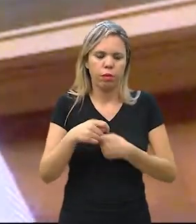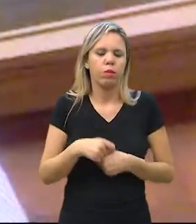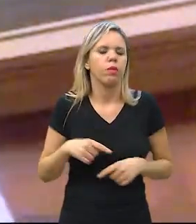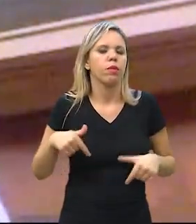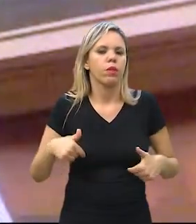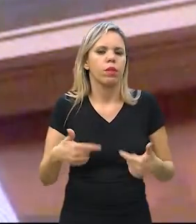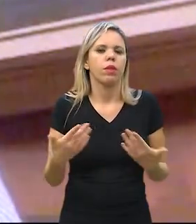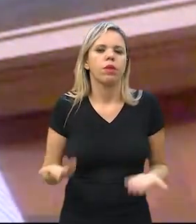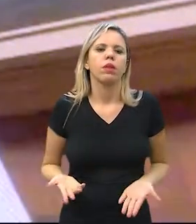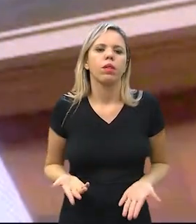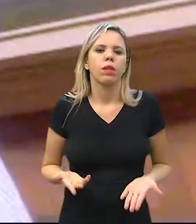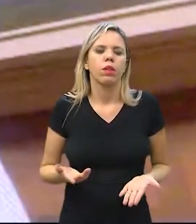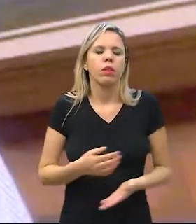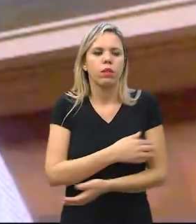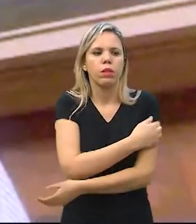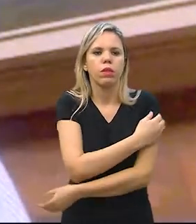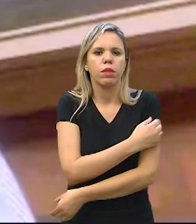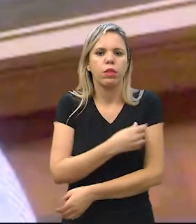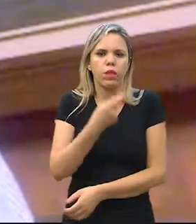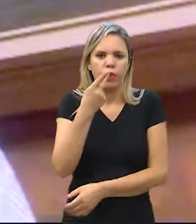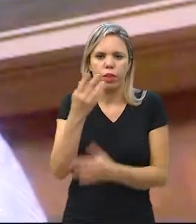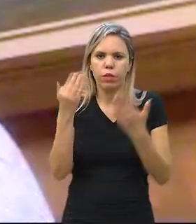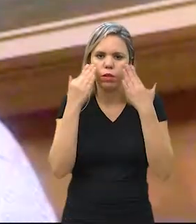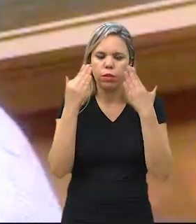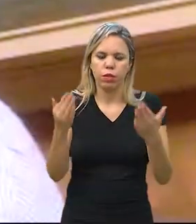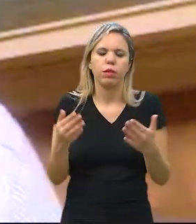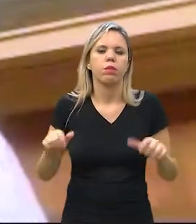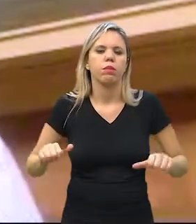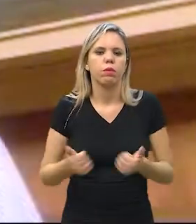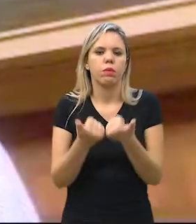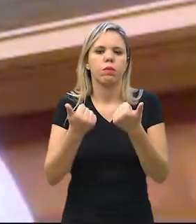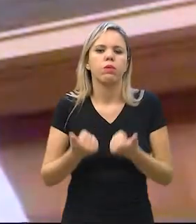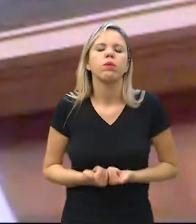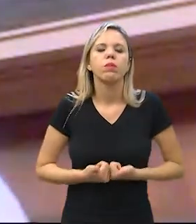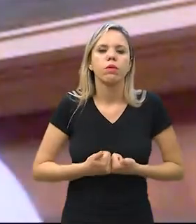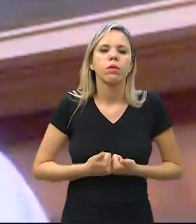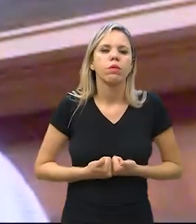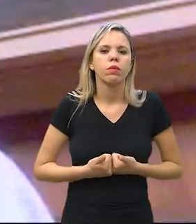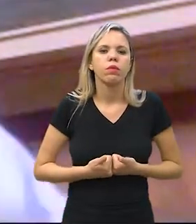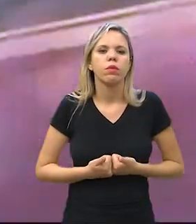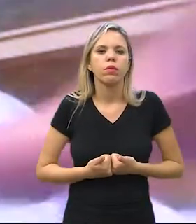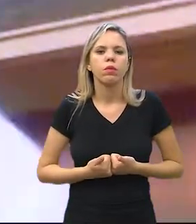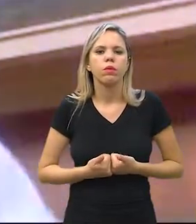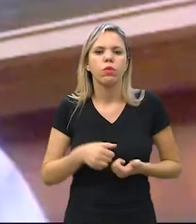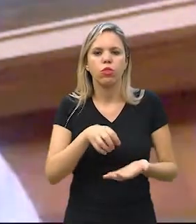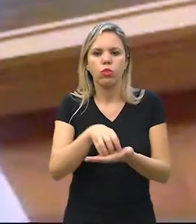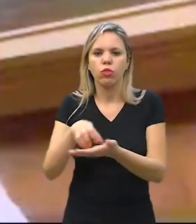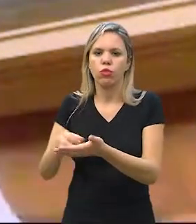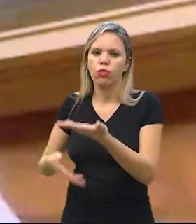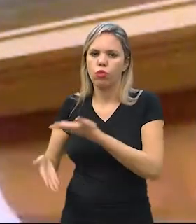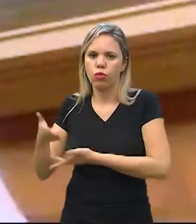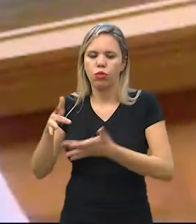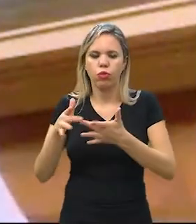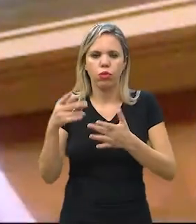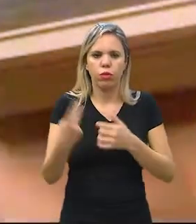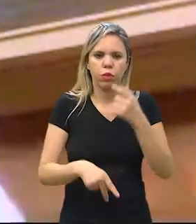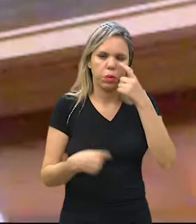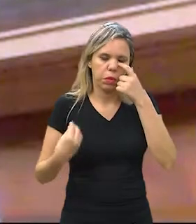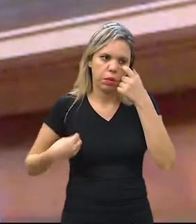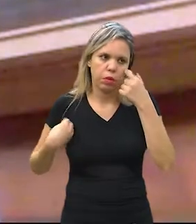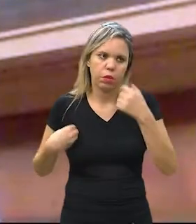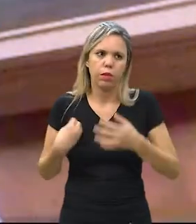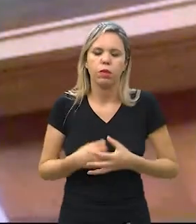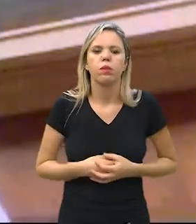negócio, ativamente estão falando, testemunhando positivamente para a rede de relacionamento delas que